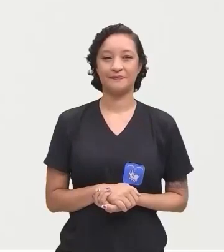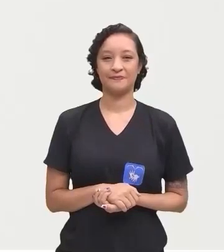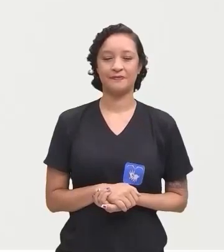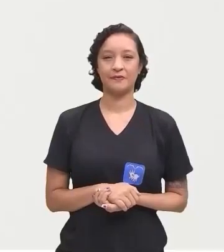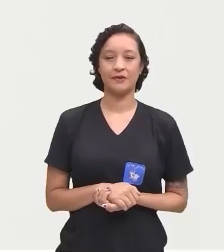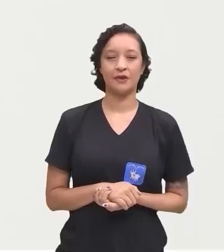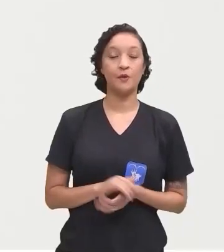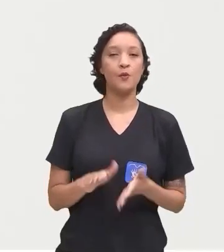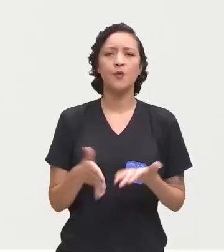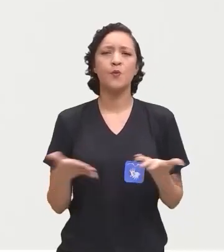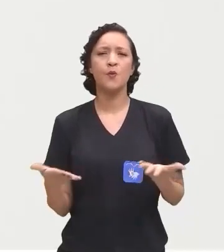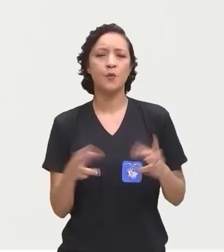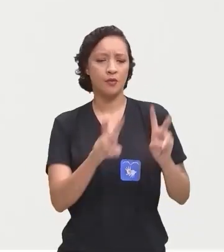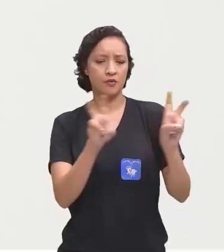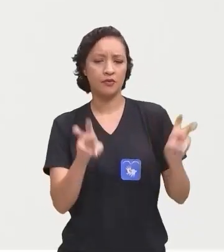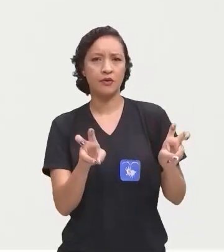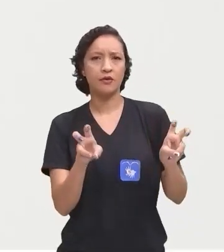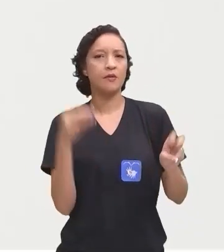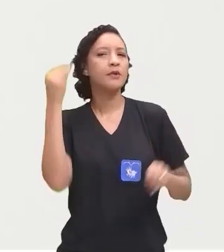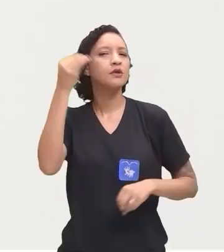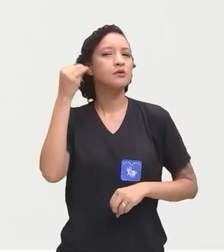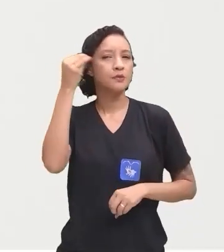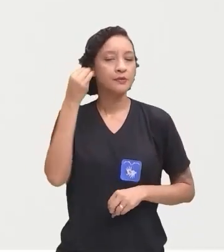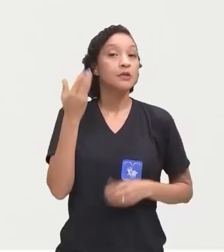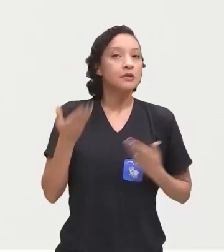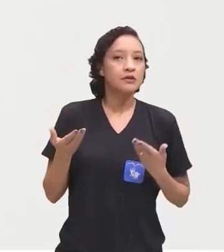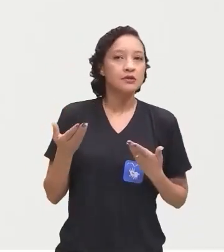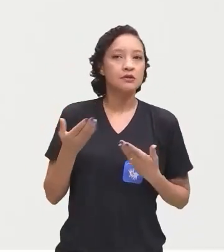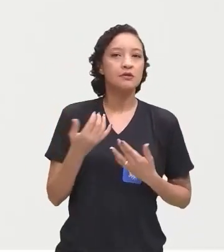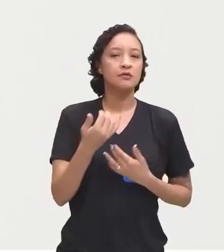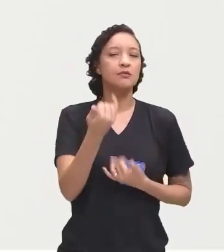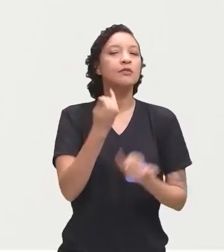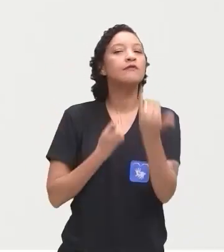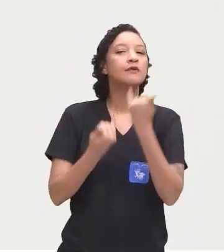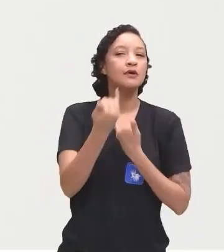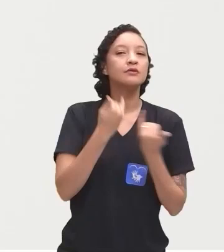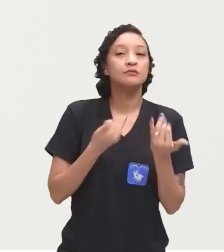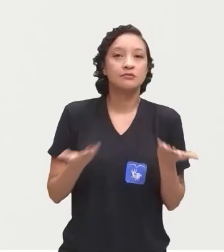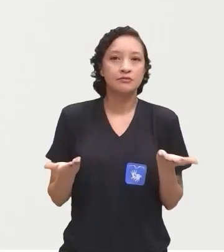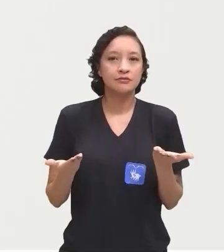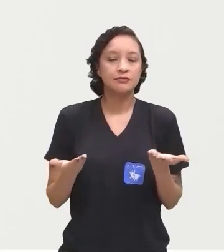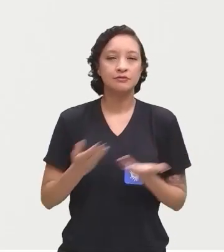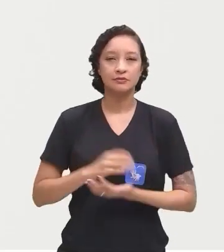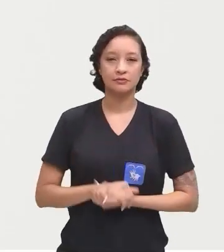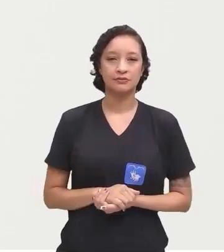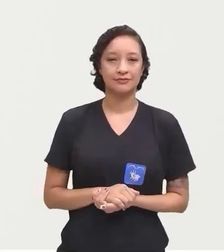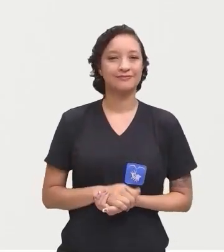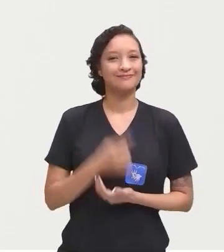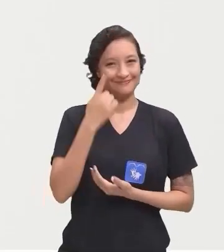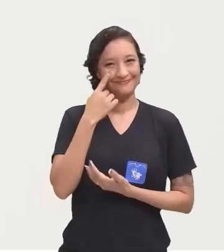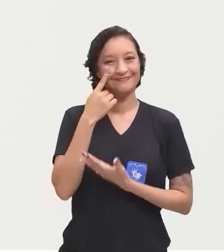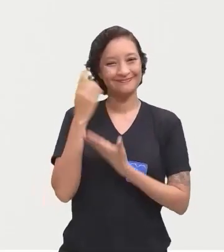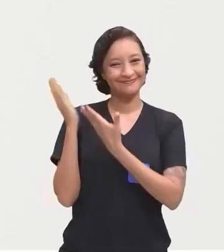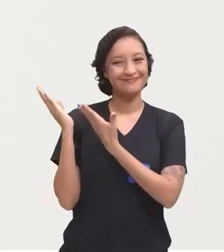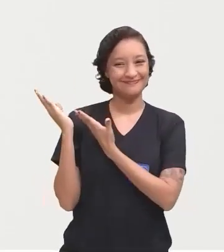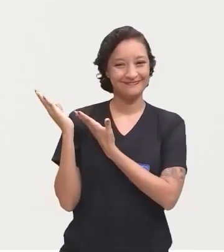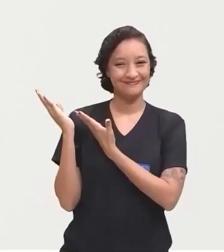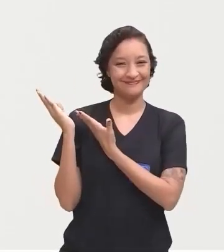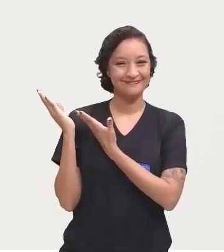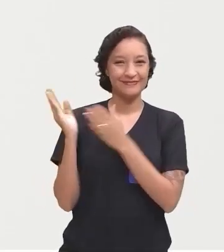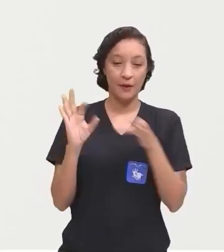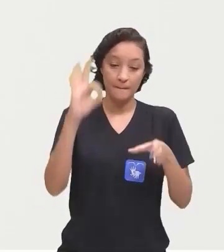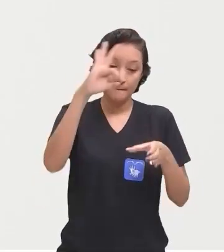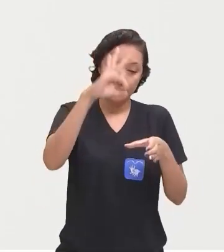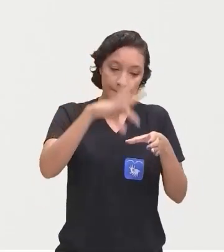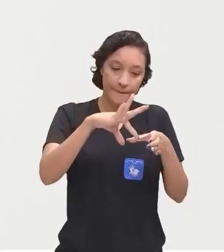Qual é o título do nosso experimento mesmo? Fale para mim bem alto. Plante um feijãozinho. Mas você